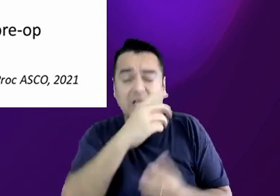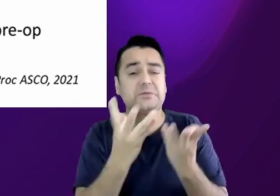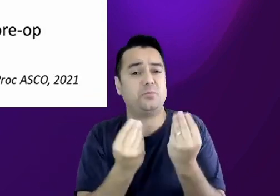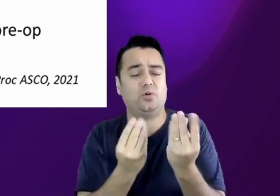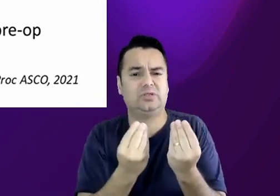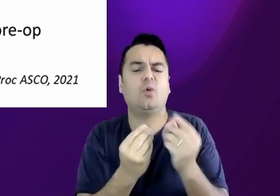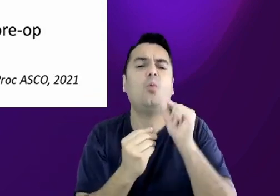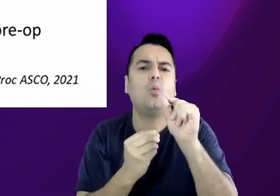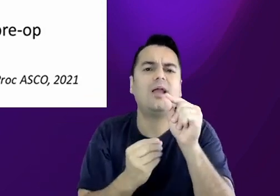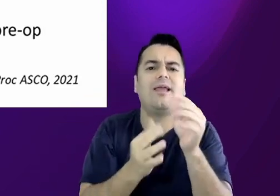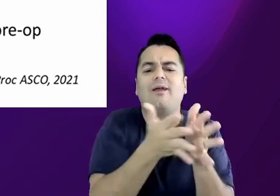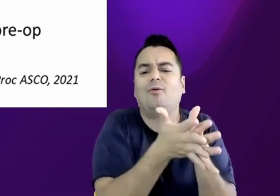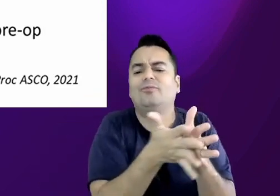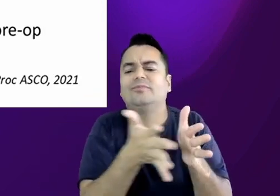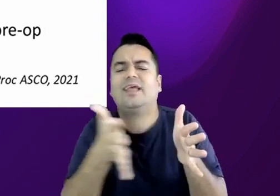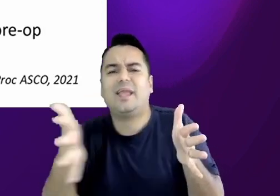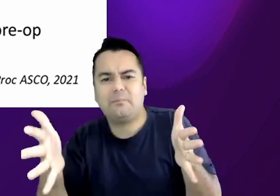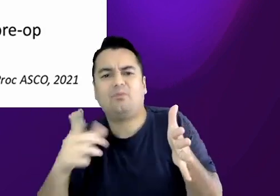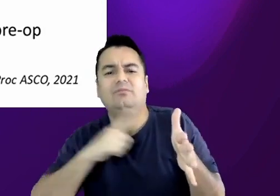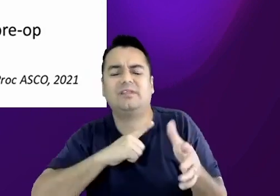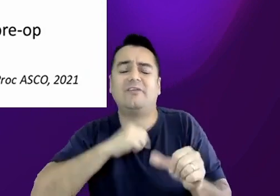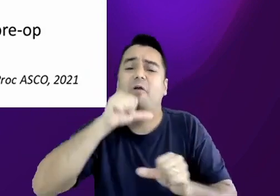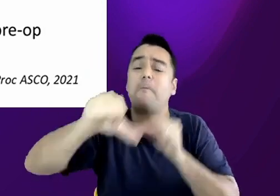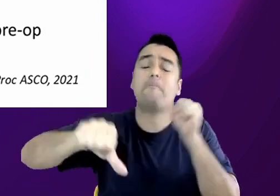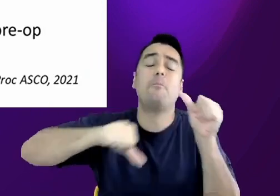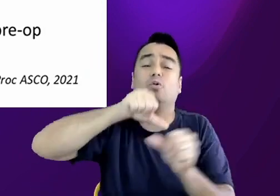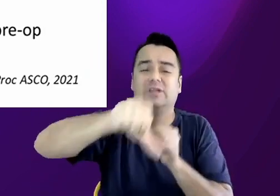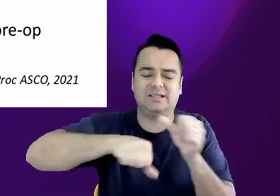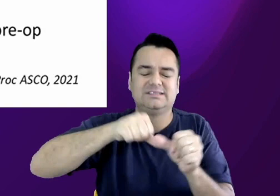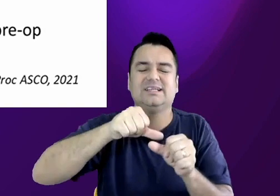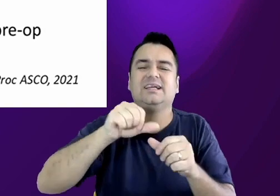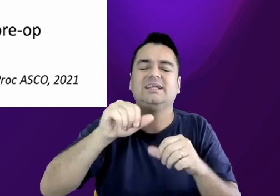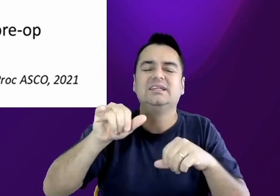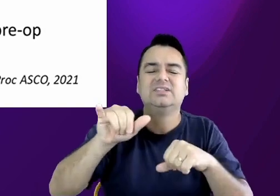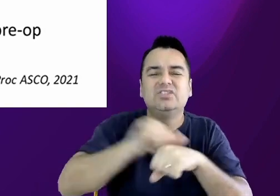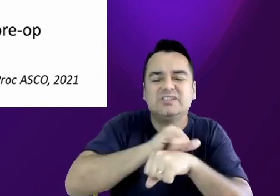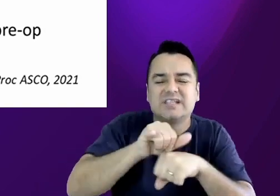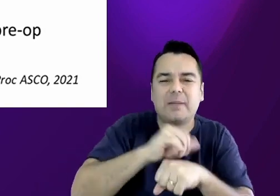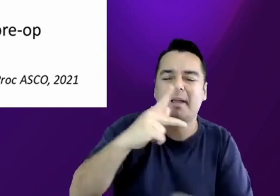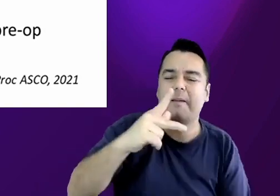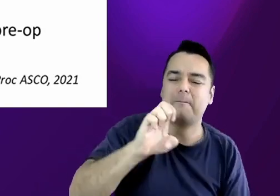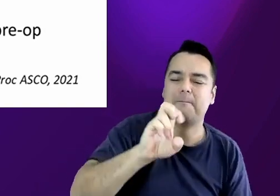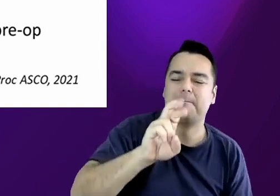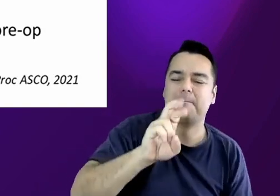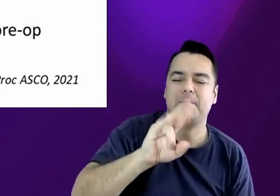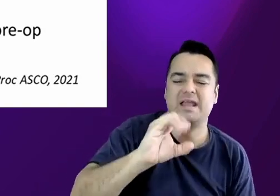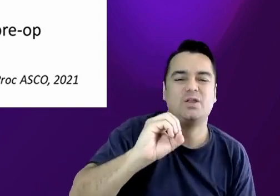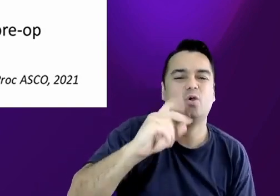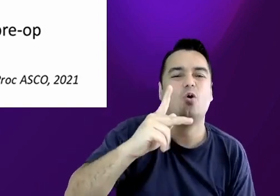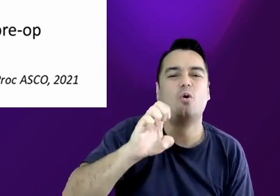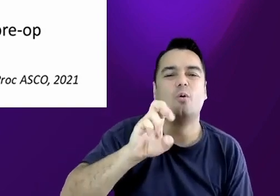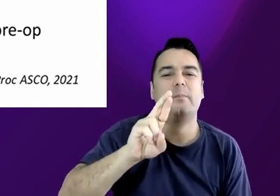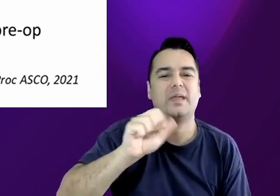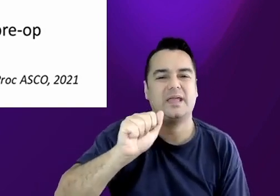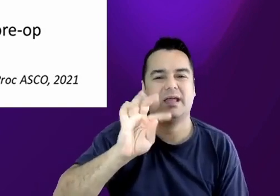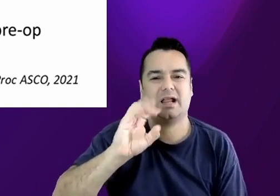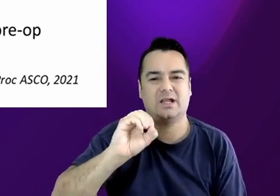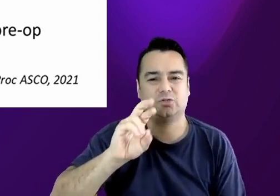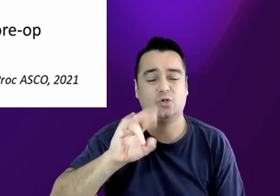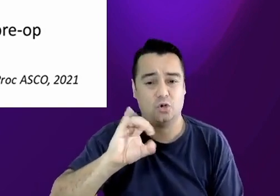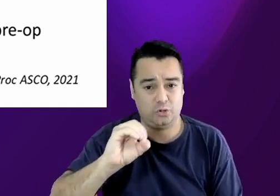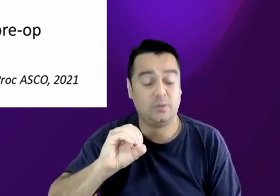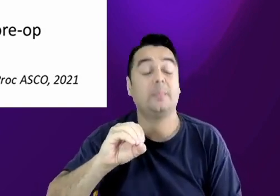do tempo, a gente teve a mudança de esquema perioperatório ideal, conforme foi visto no estudo